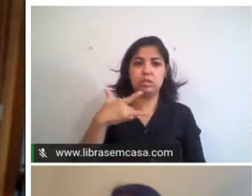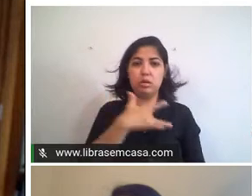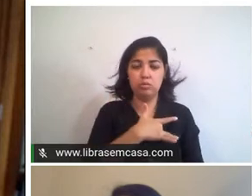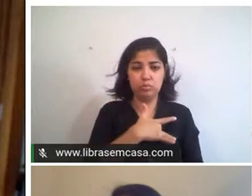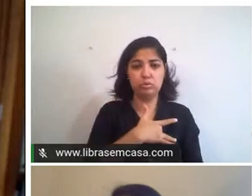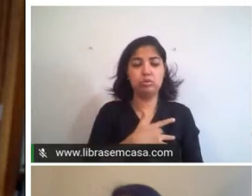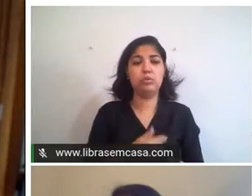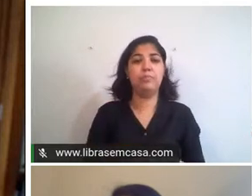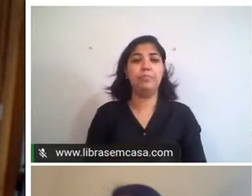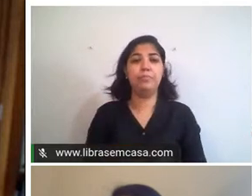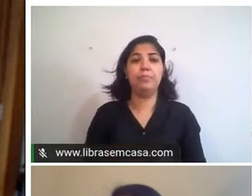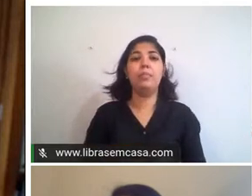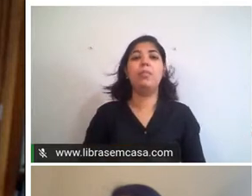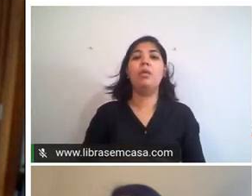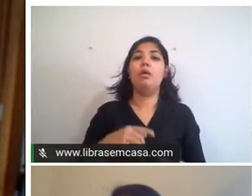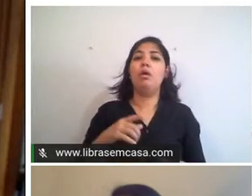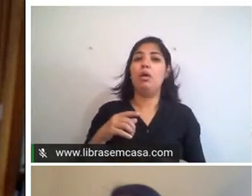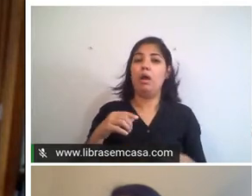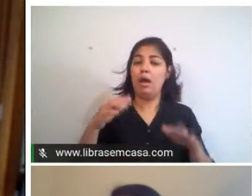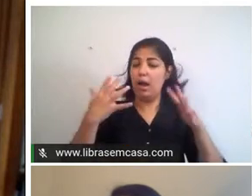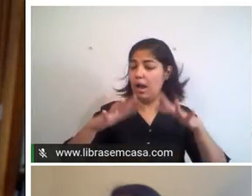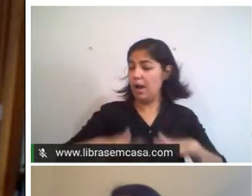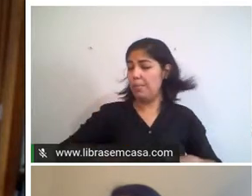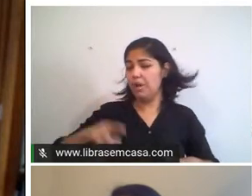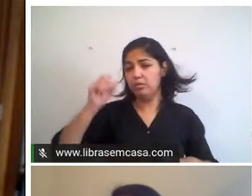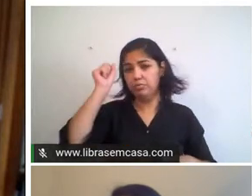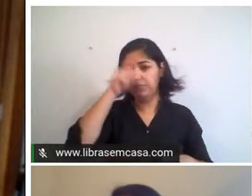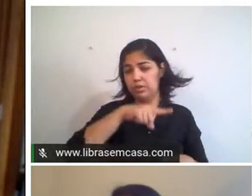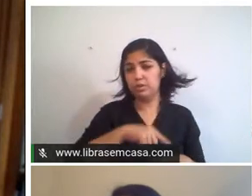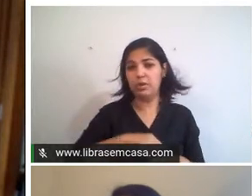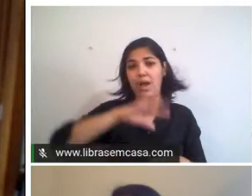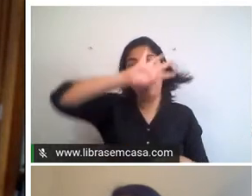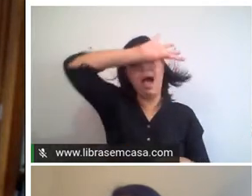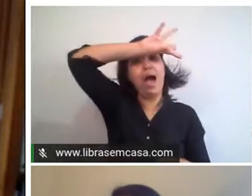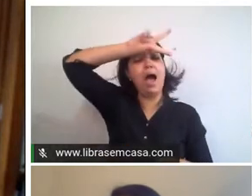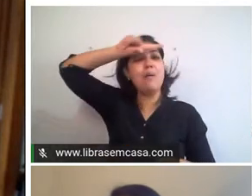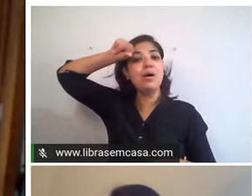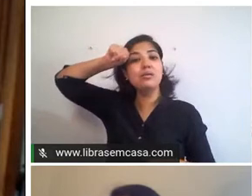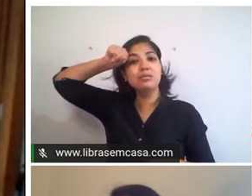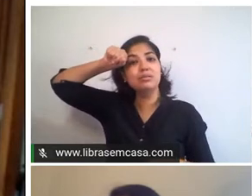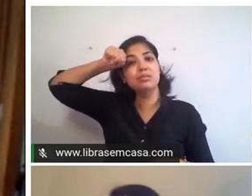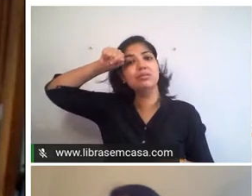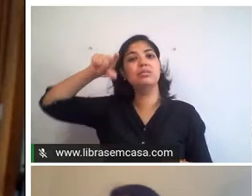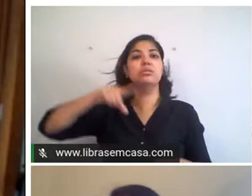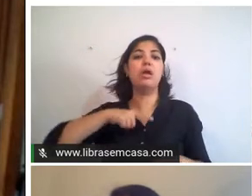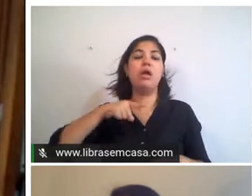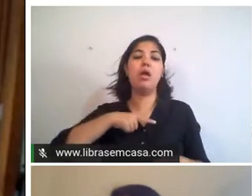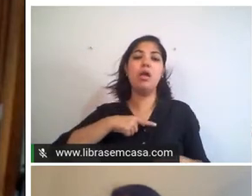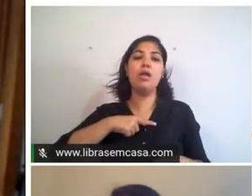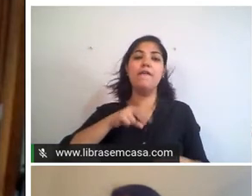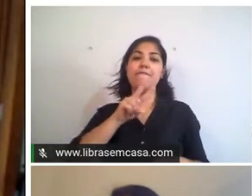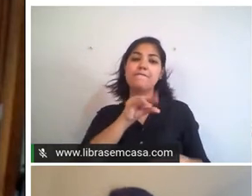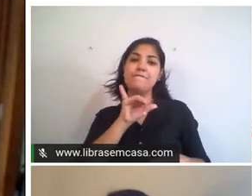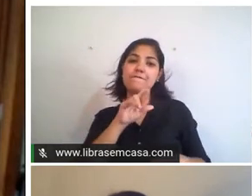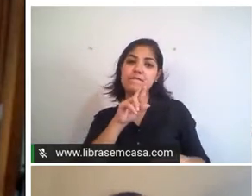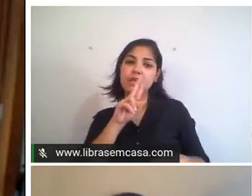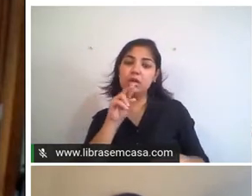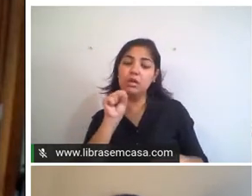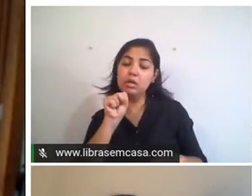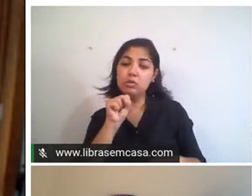veja, a Amazônia contém milhares de vírus que hoje estão em equilíbrio naquele particular